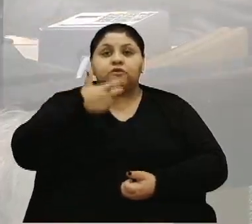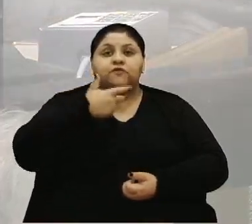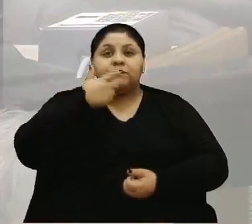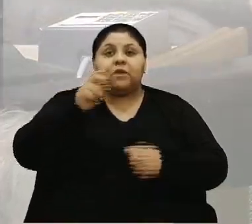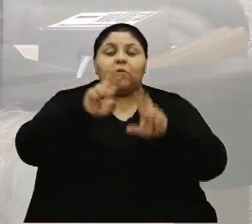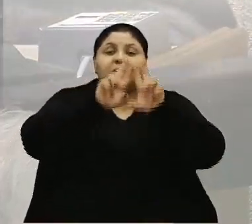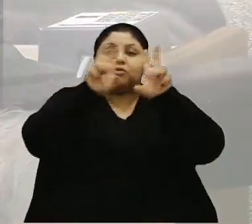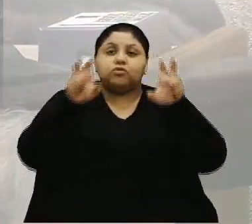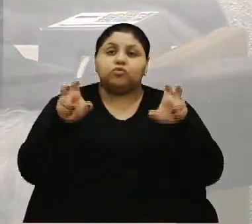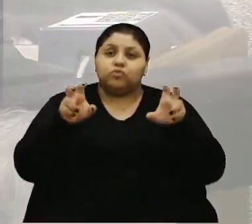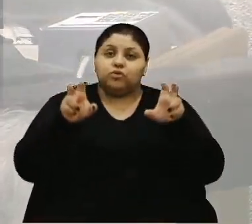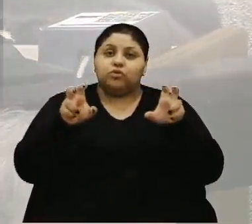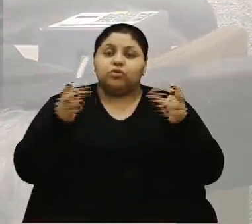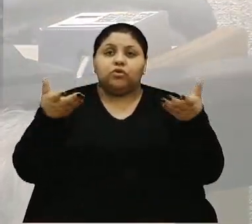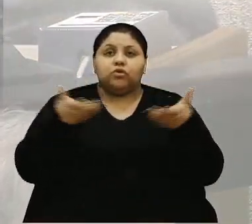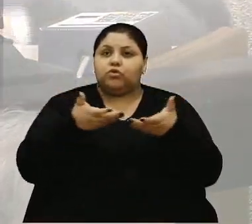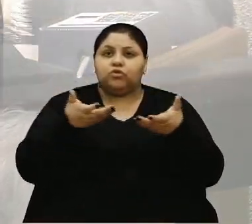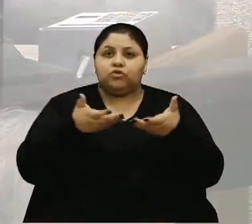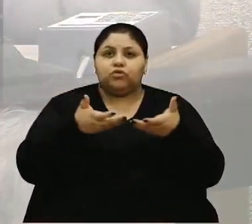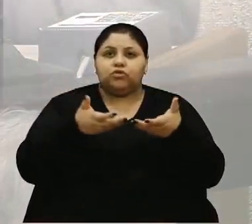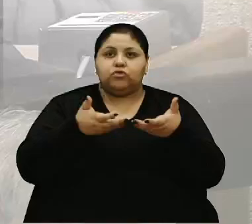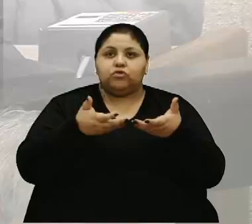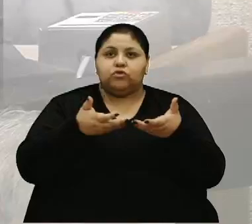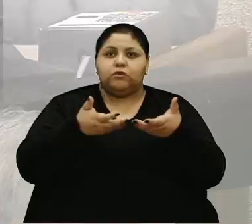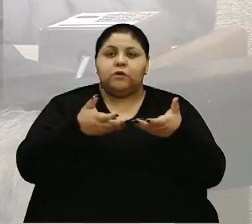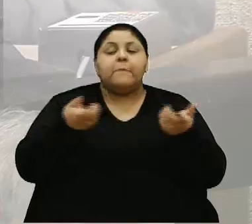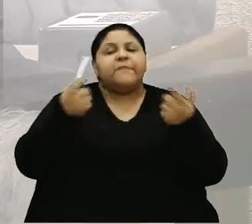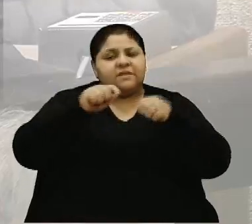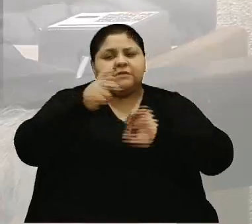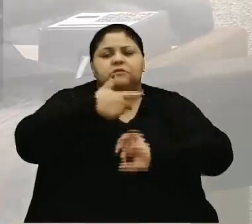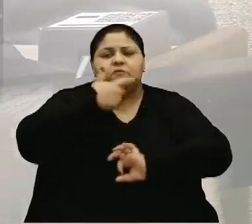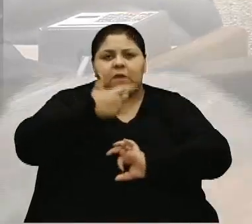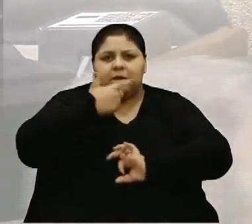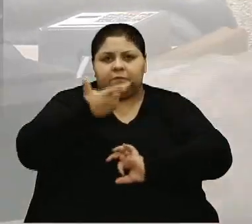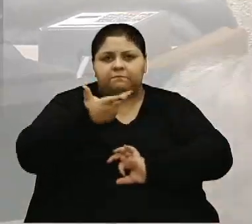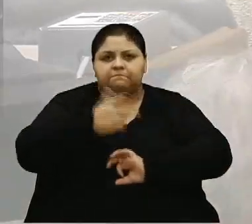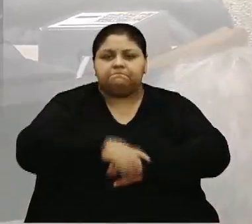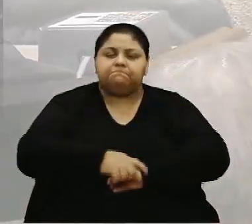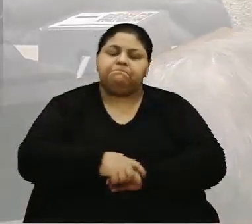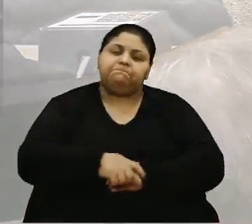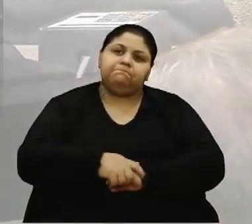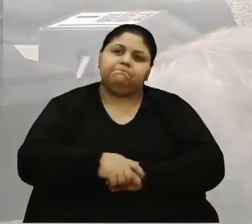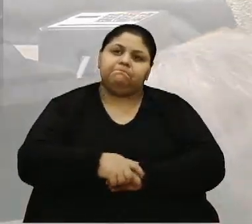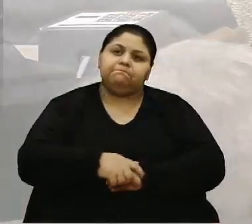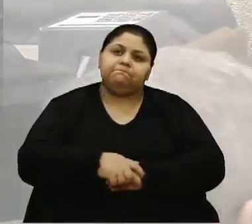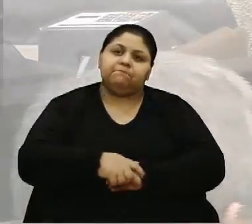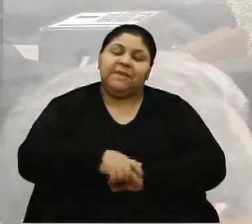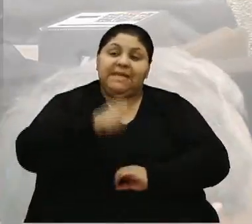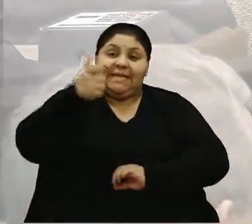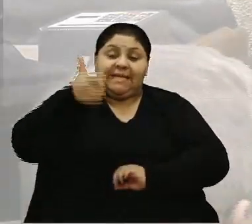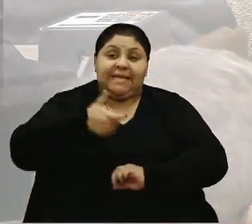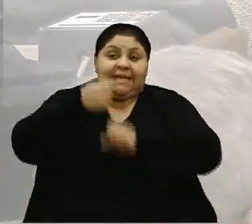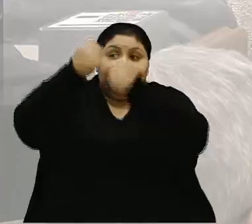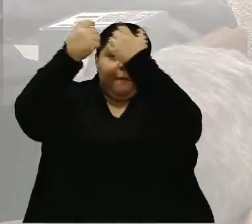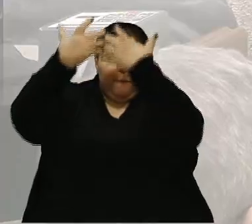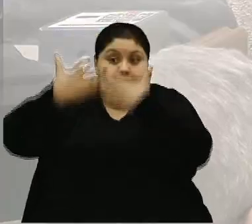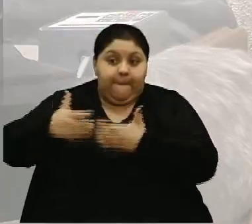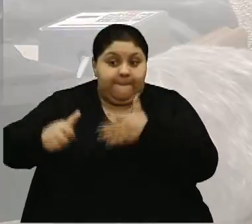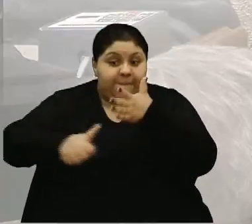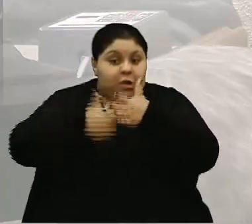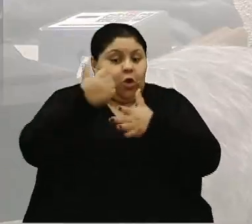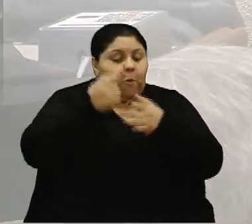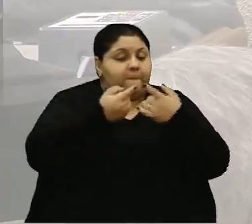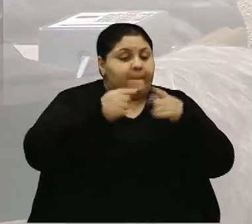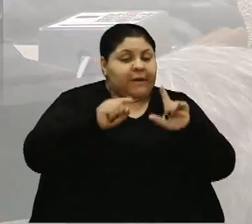assunto que hoje eu não vou conseguir me deter para poder ampliar mais a discussão, mas